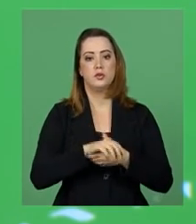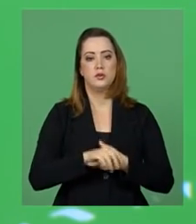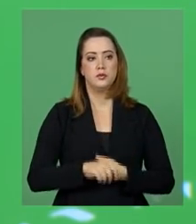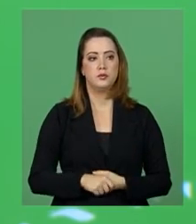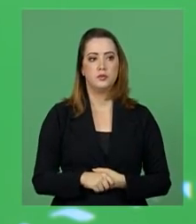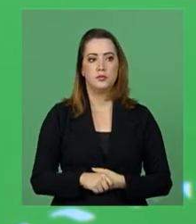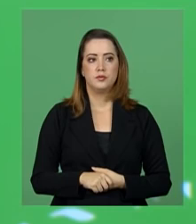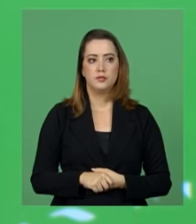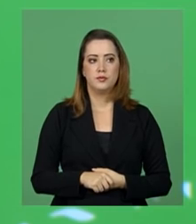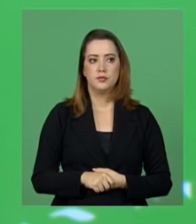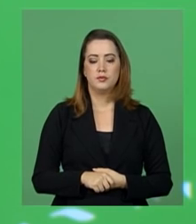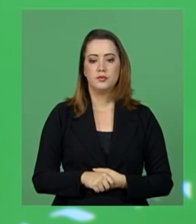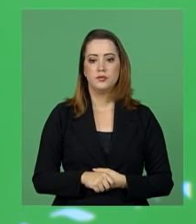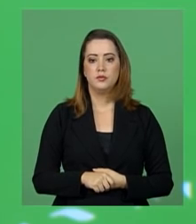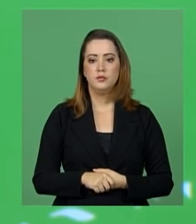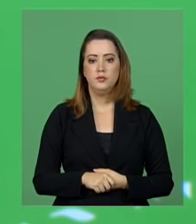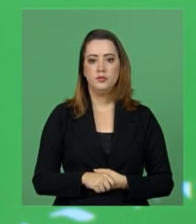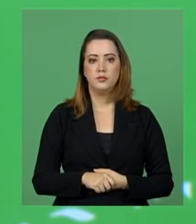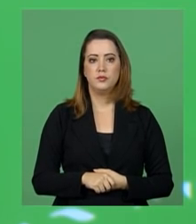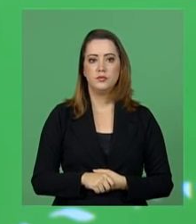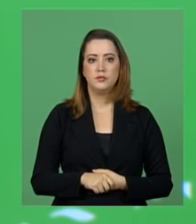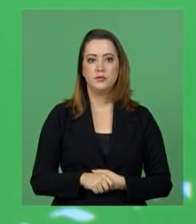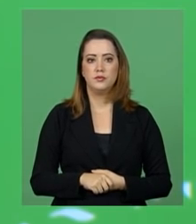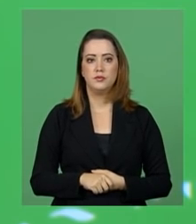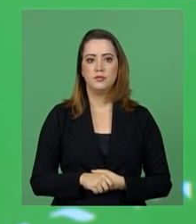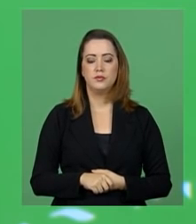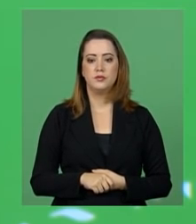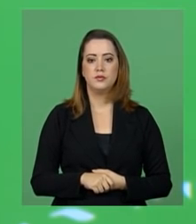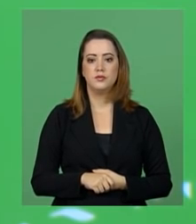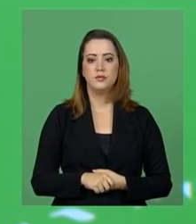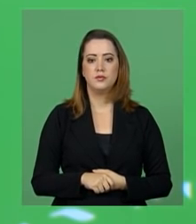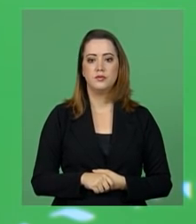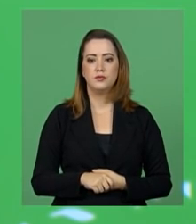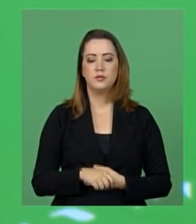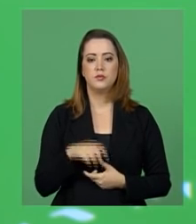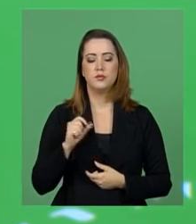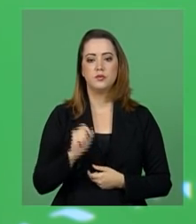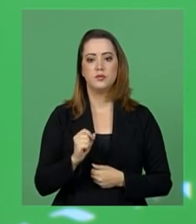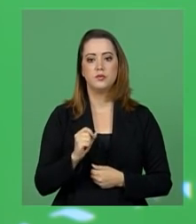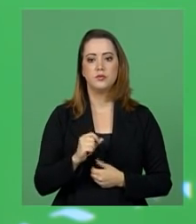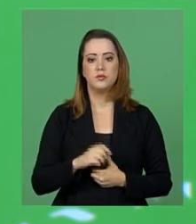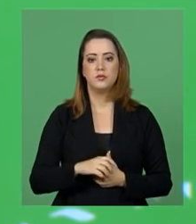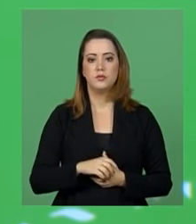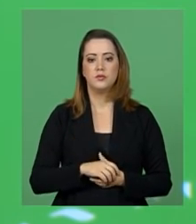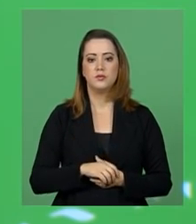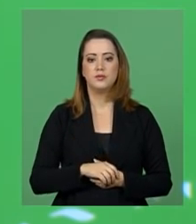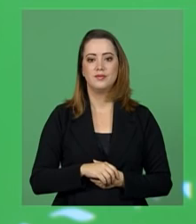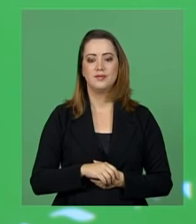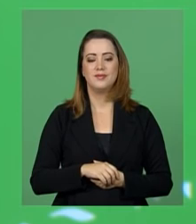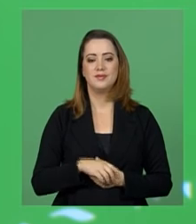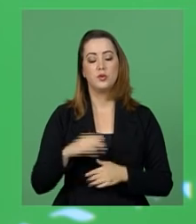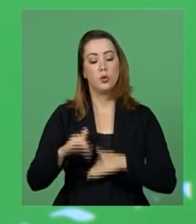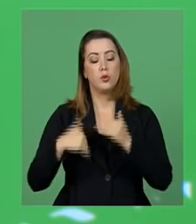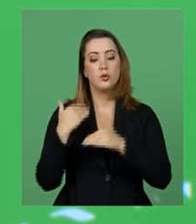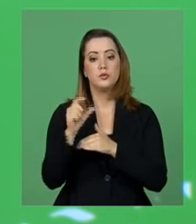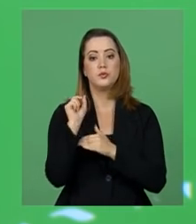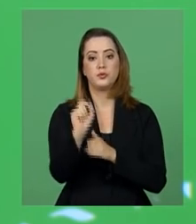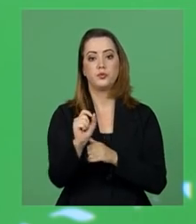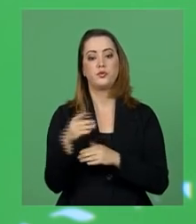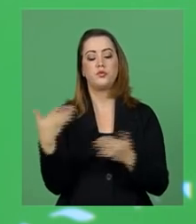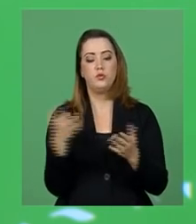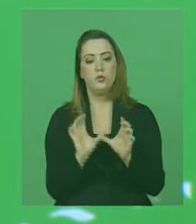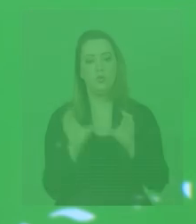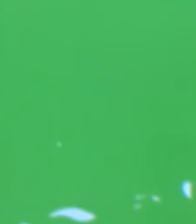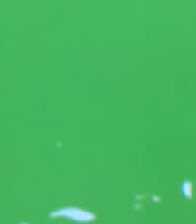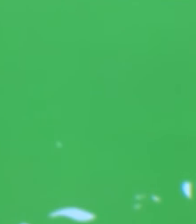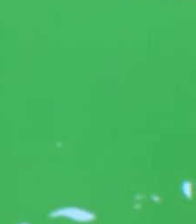equipada para participar de grandes eventos como força de contingente, ação rápida. E essa força hoje, esse grupamento,